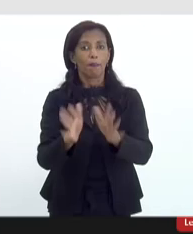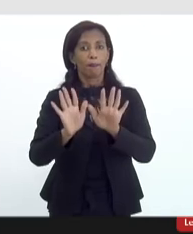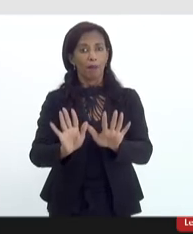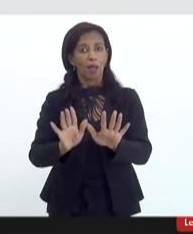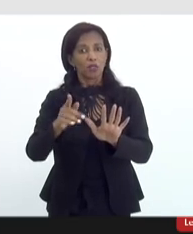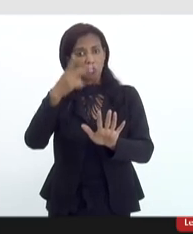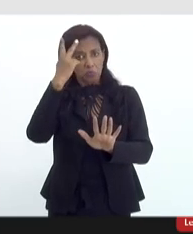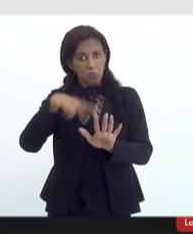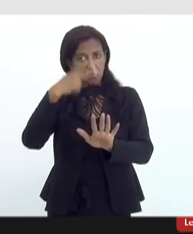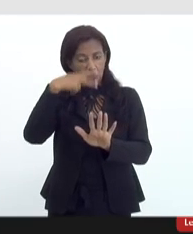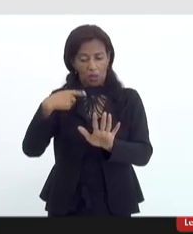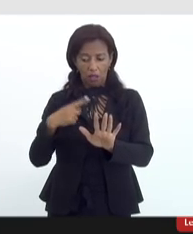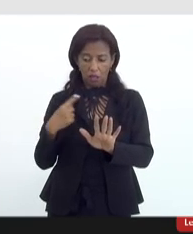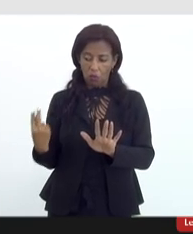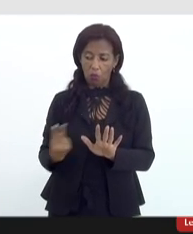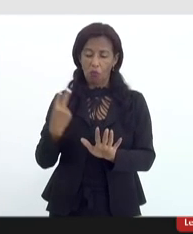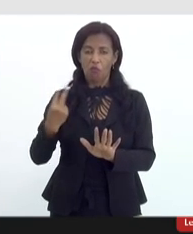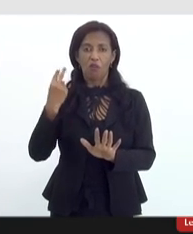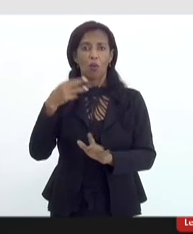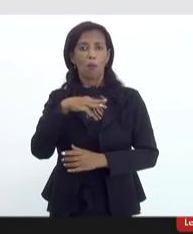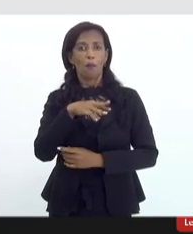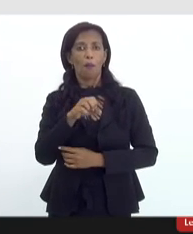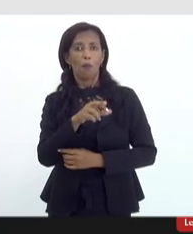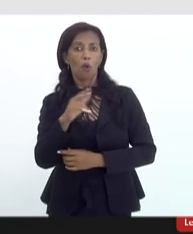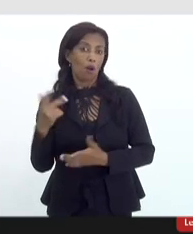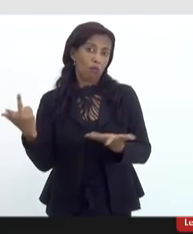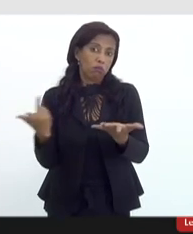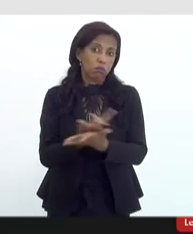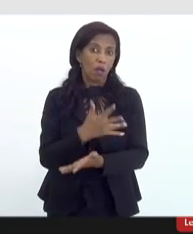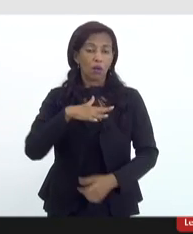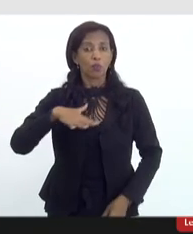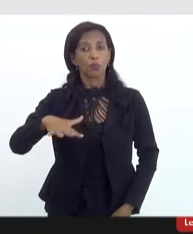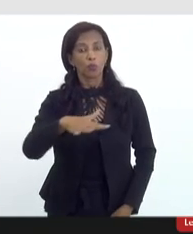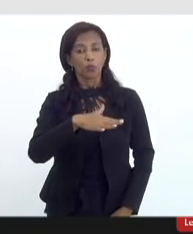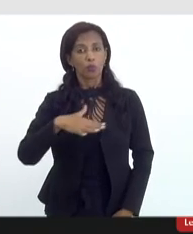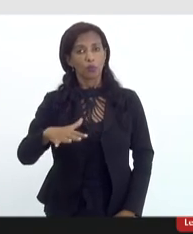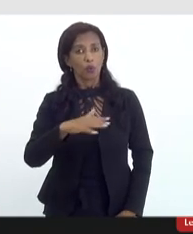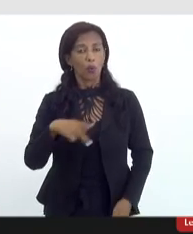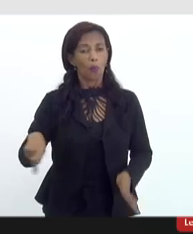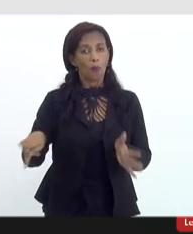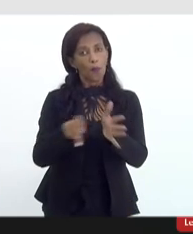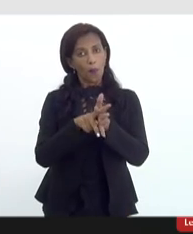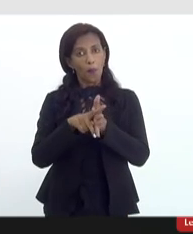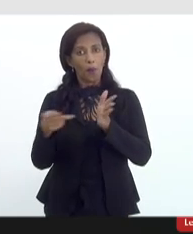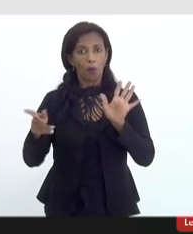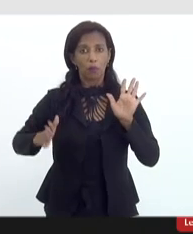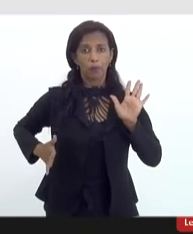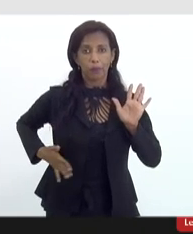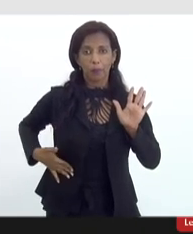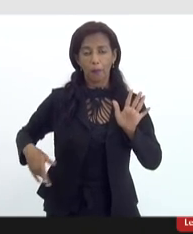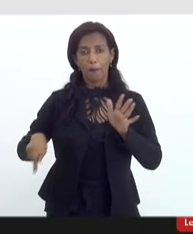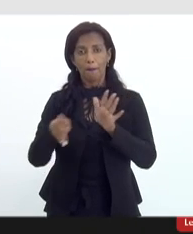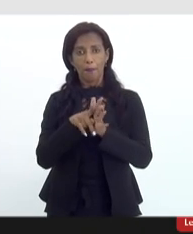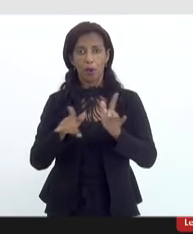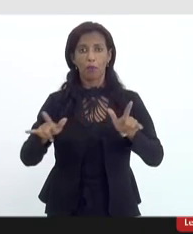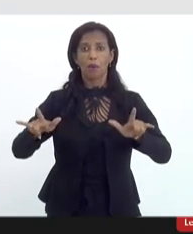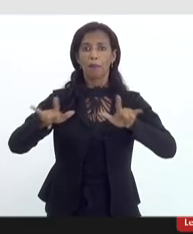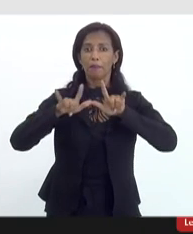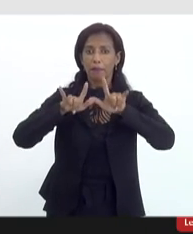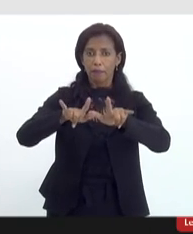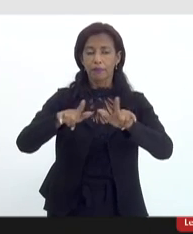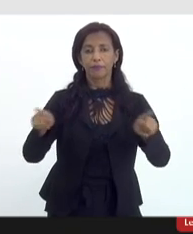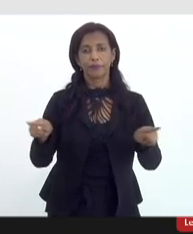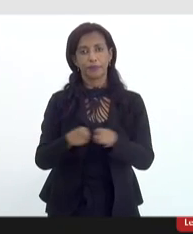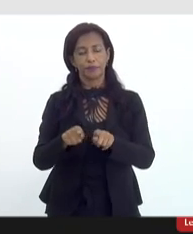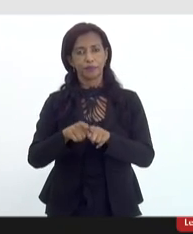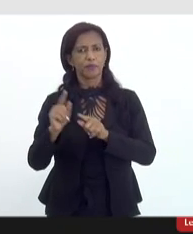que você tem aquilo como valores morais de referência. E isso acontece no campo até com os próprios traficantes, com os próprios milicianos também. tem,